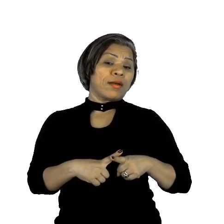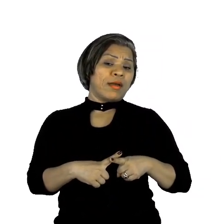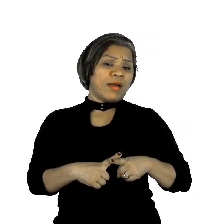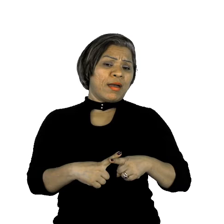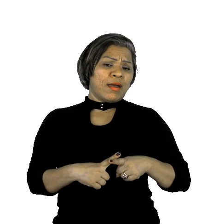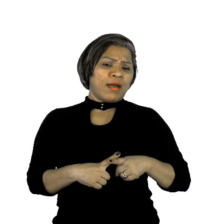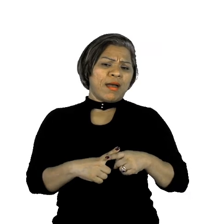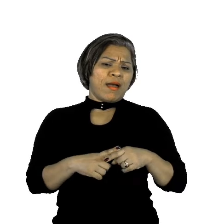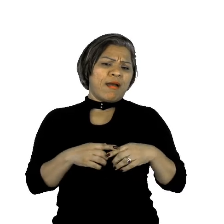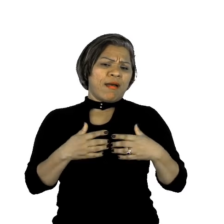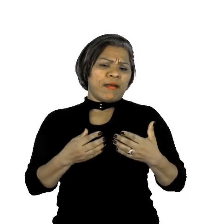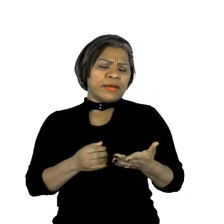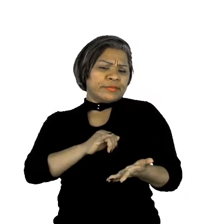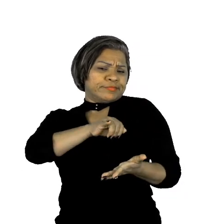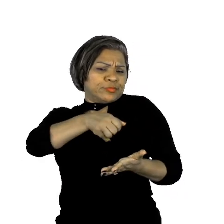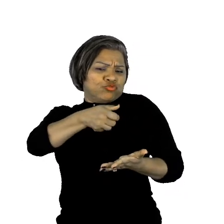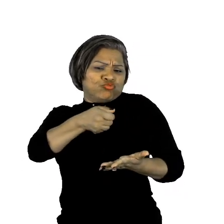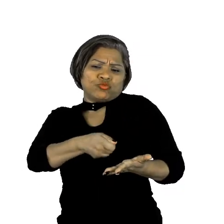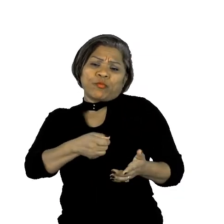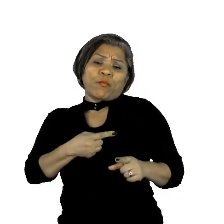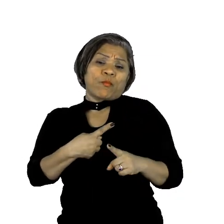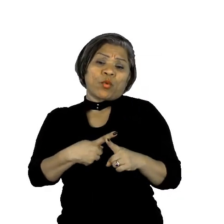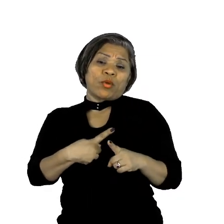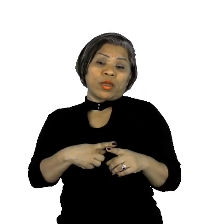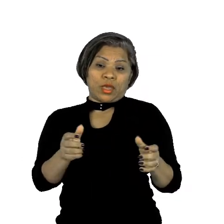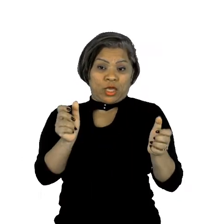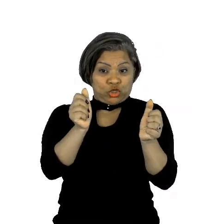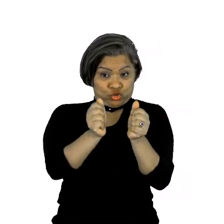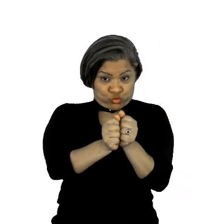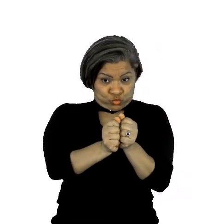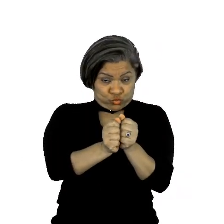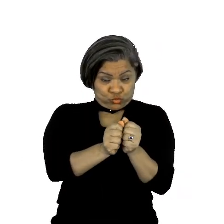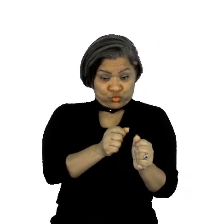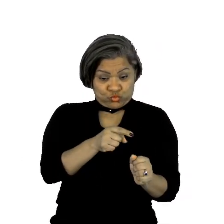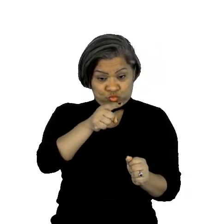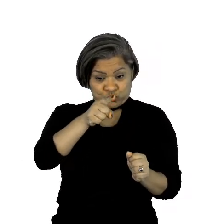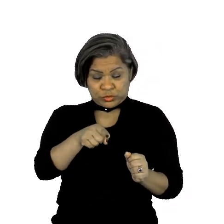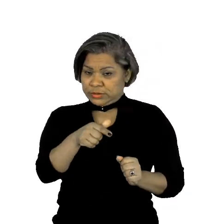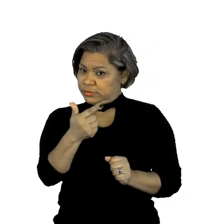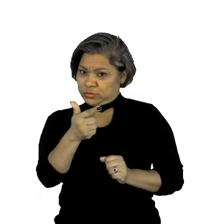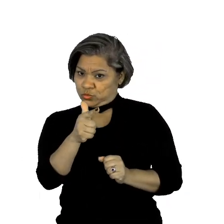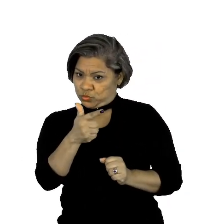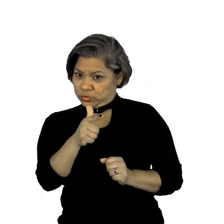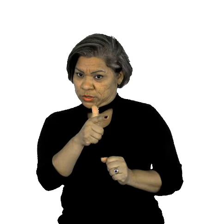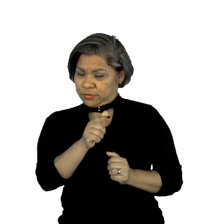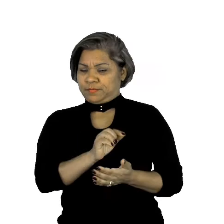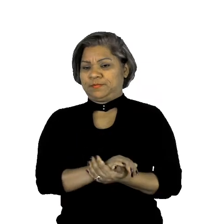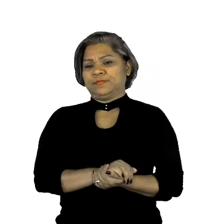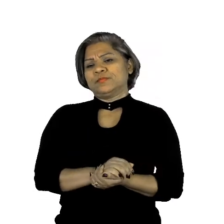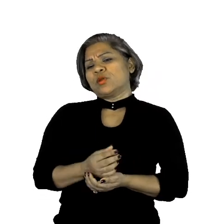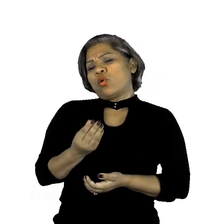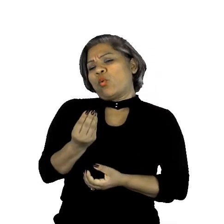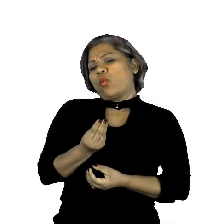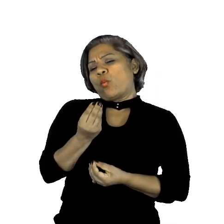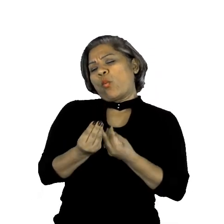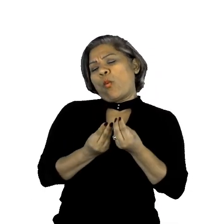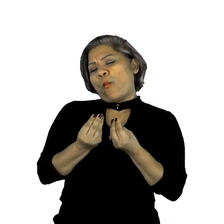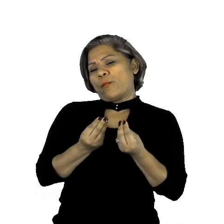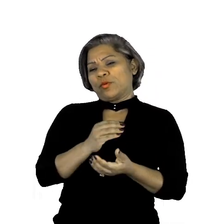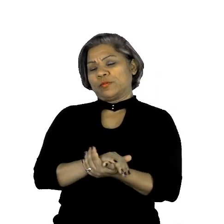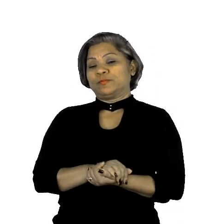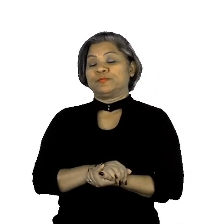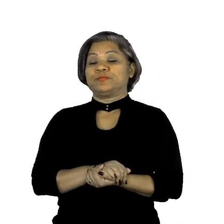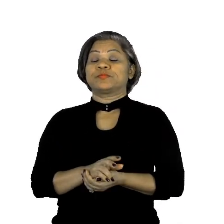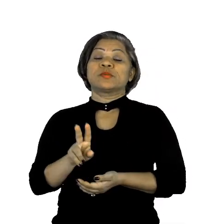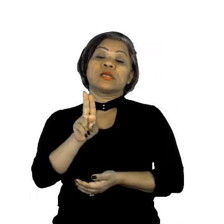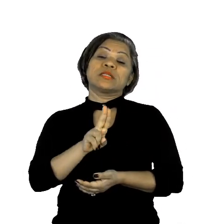está junto sem acento. Vocês vão estar vendo aí na tela, né? Então, esse uso aí desse porquê, a gente está usando